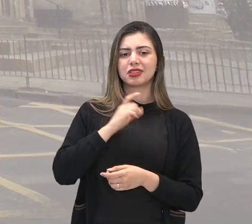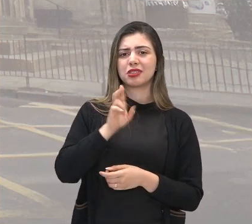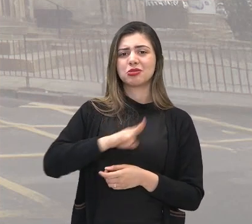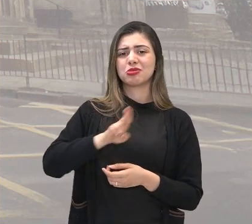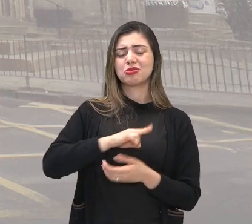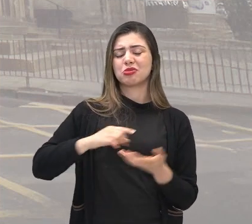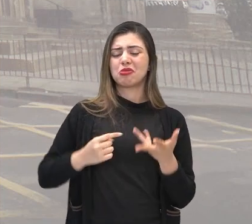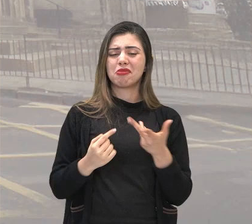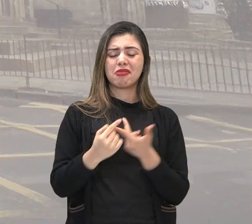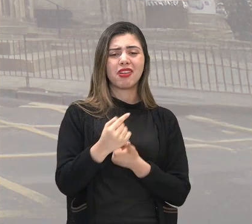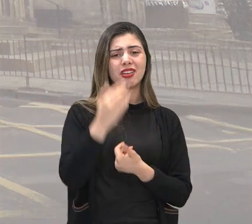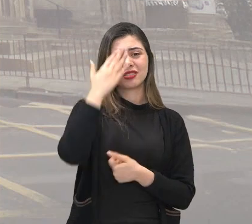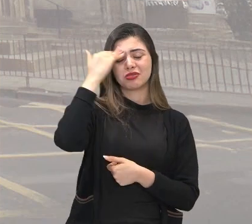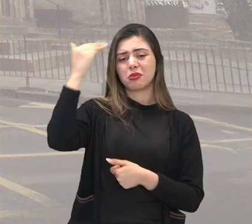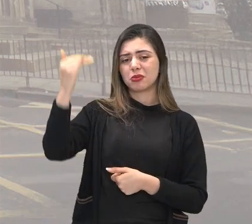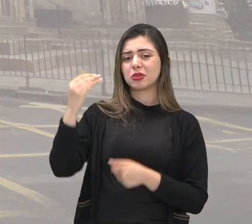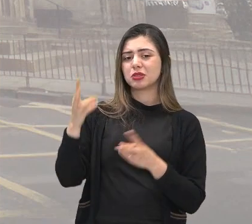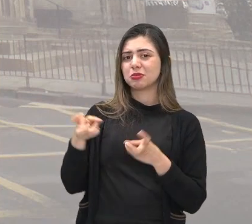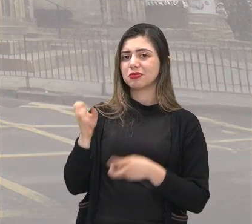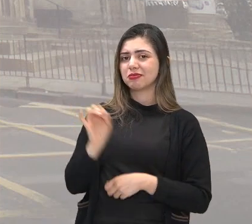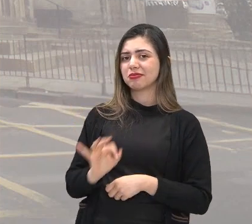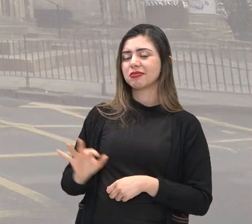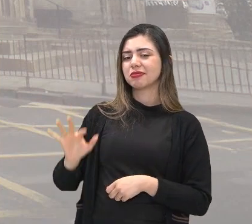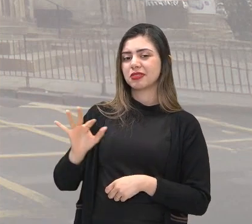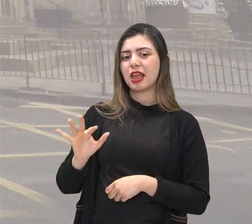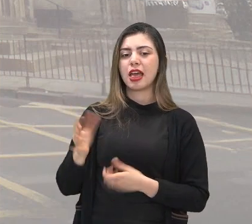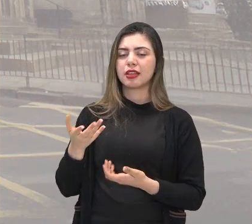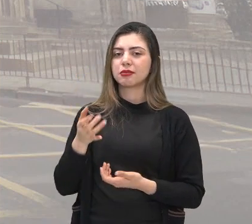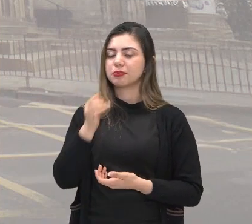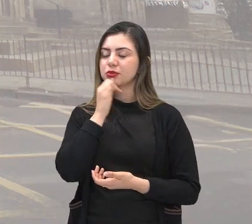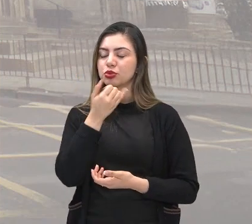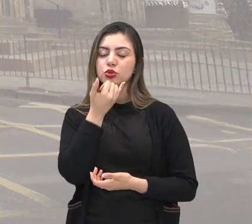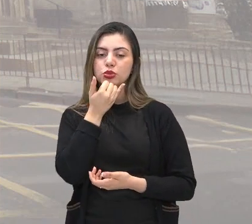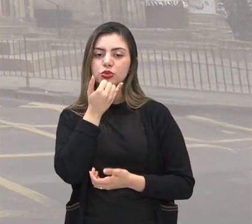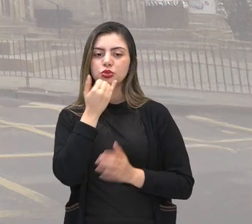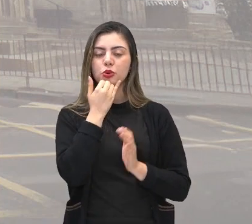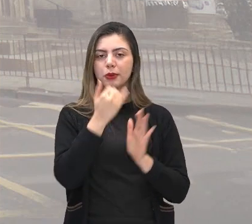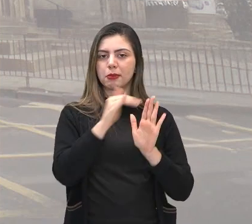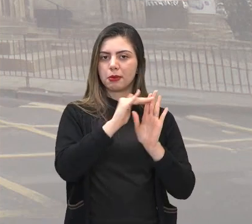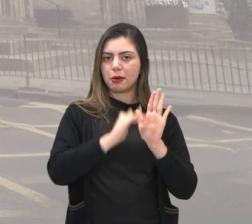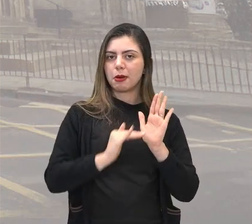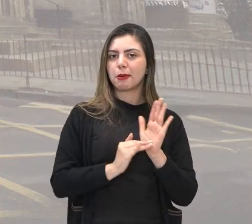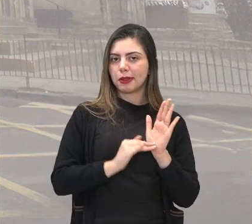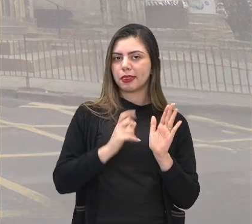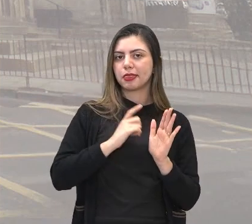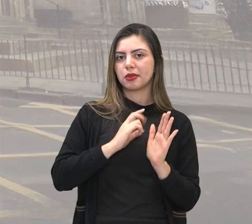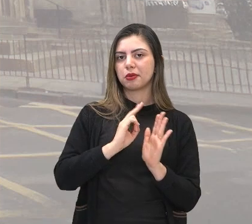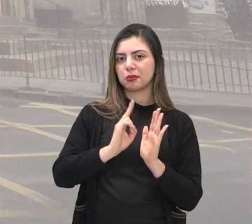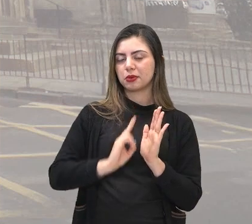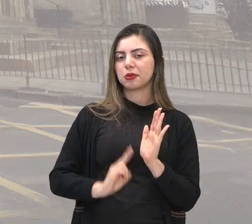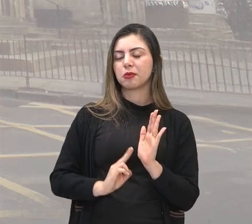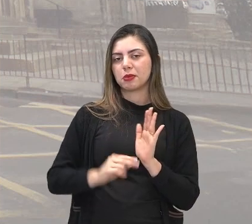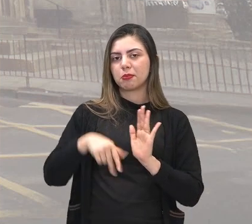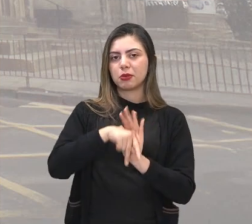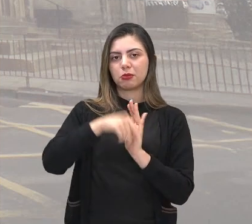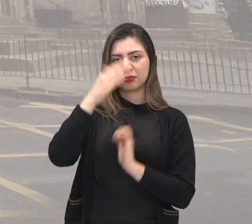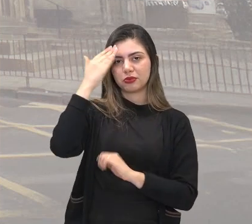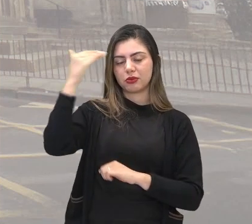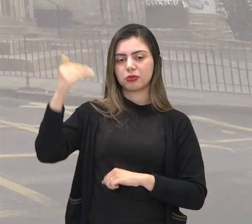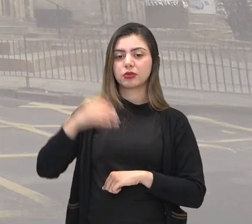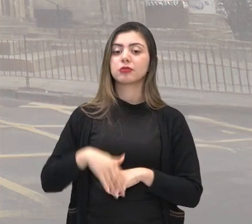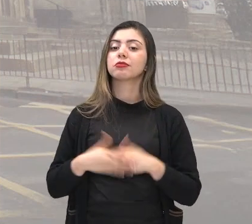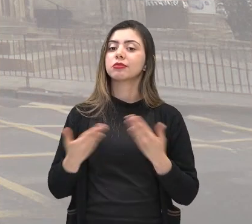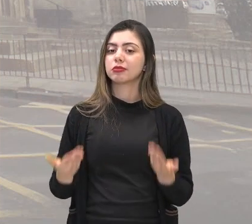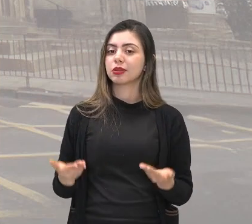presle ele utilizou ess esses ícones né nas suas Produções e aqui a gente tá vendo uma referência a uma obra